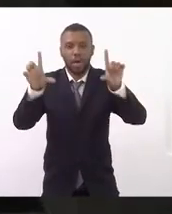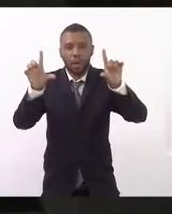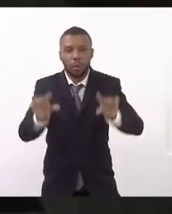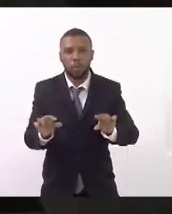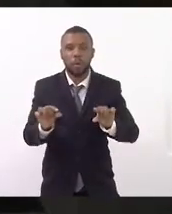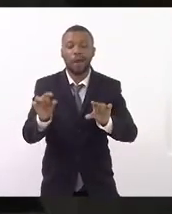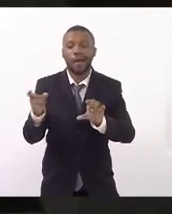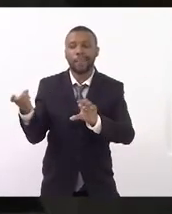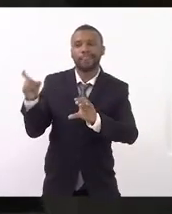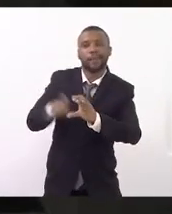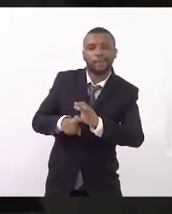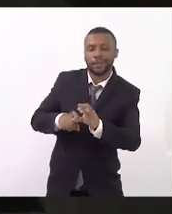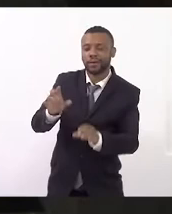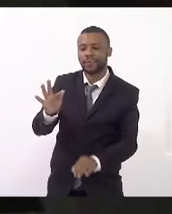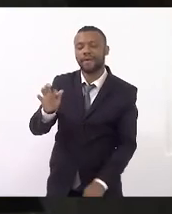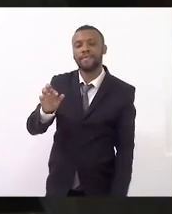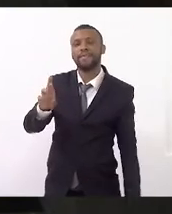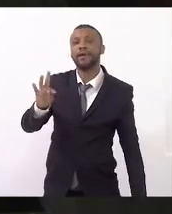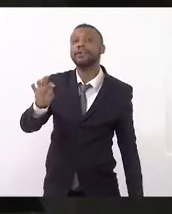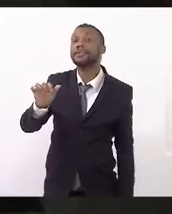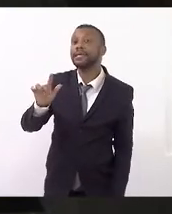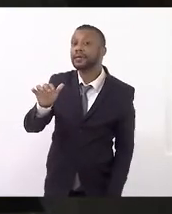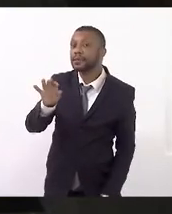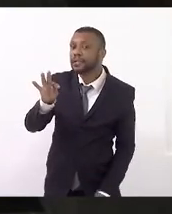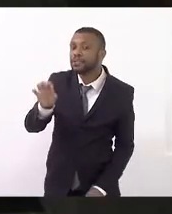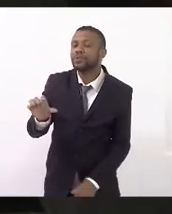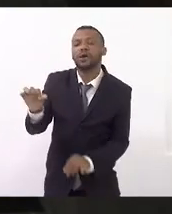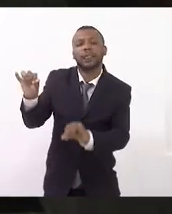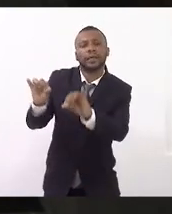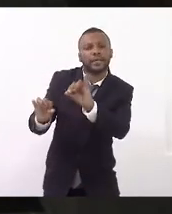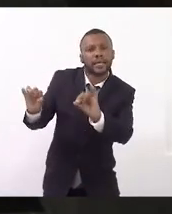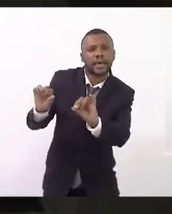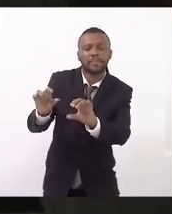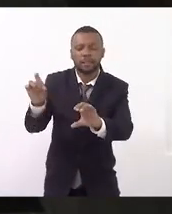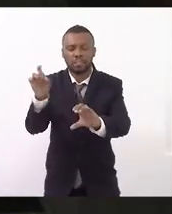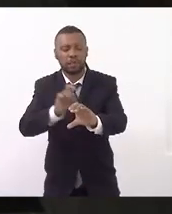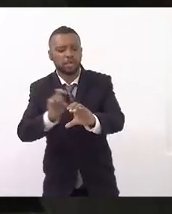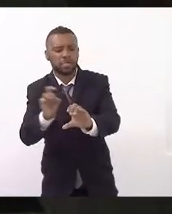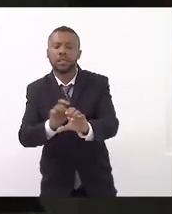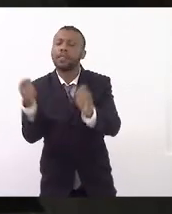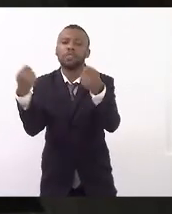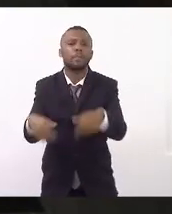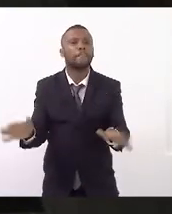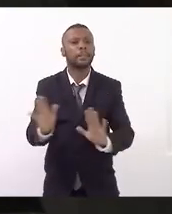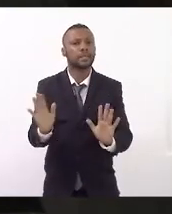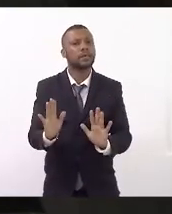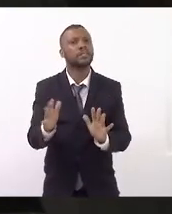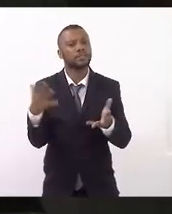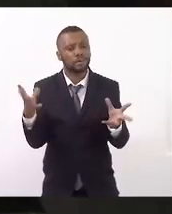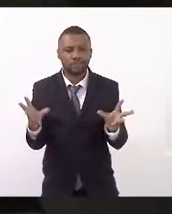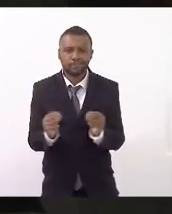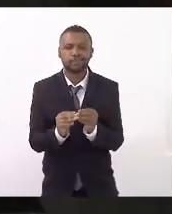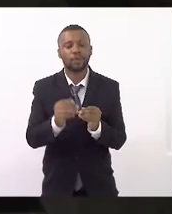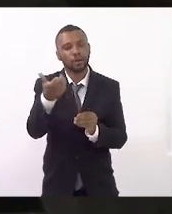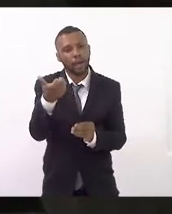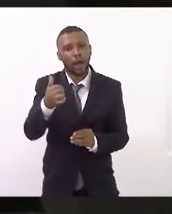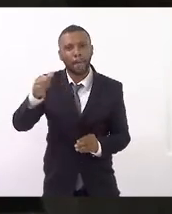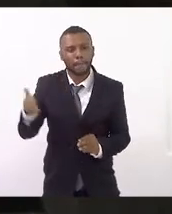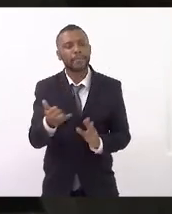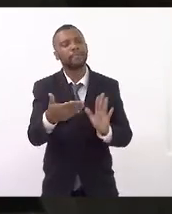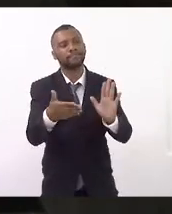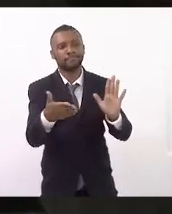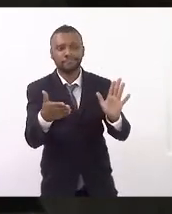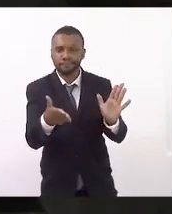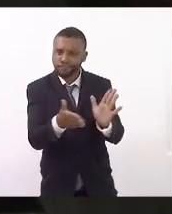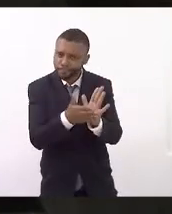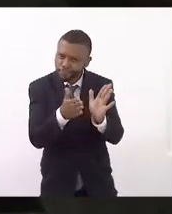fertilizantes. Então, para concluir, deputado André Siciliano, mais uma vez louvando o projeto, que tem